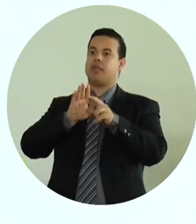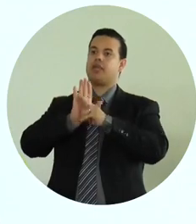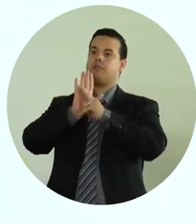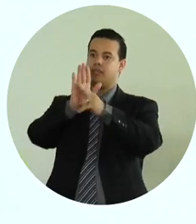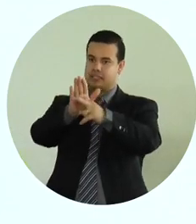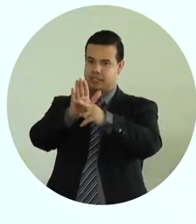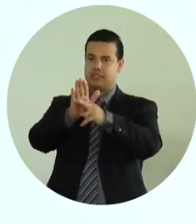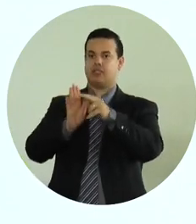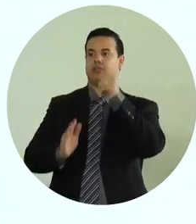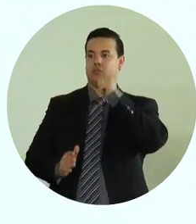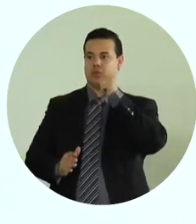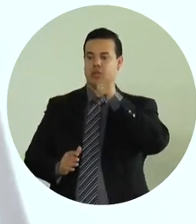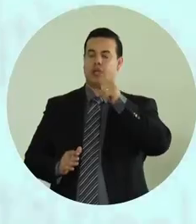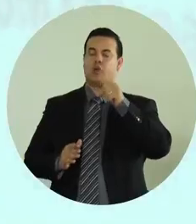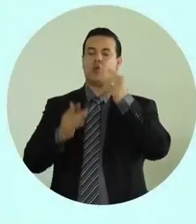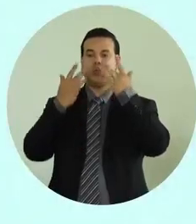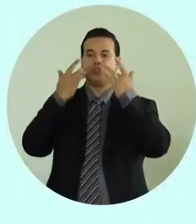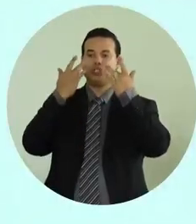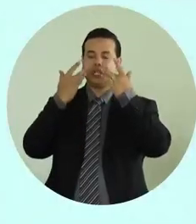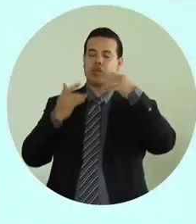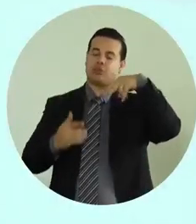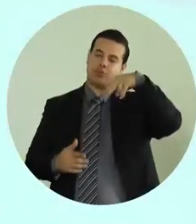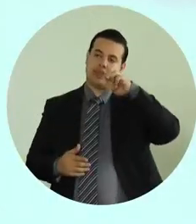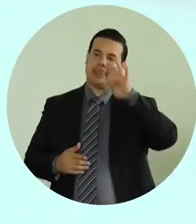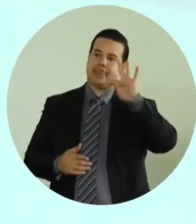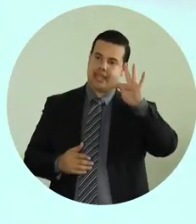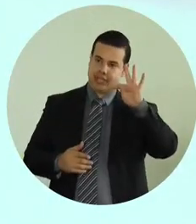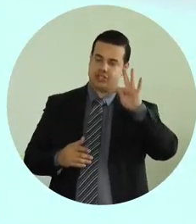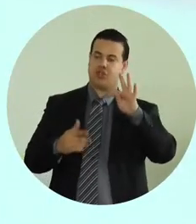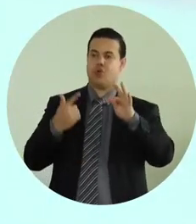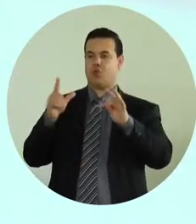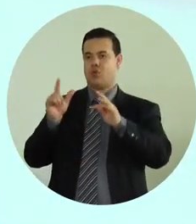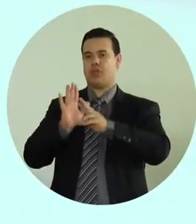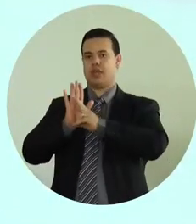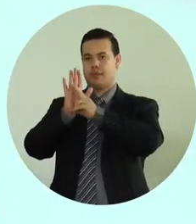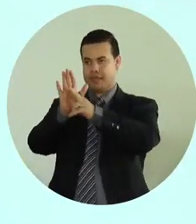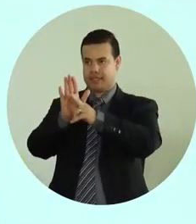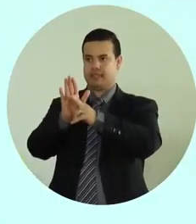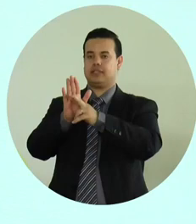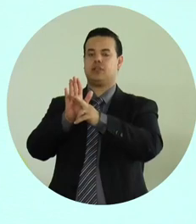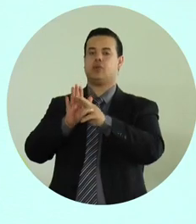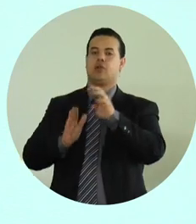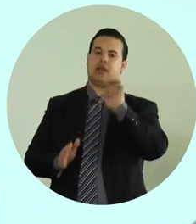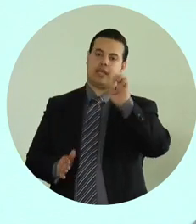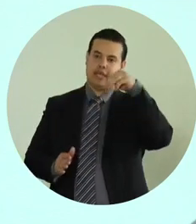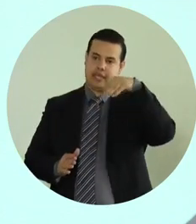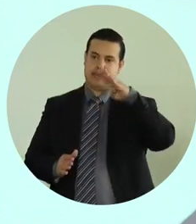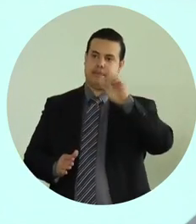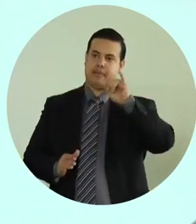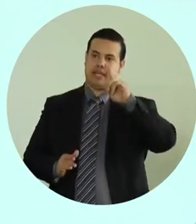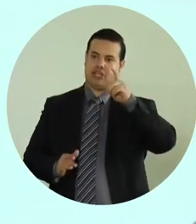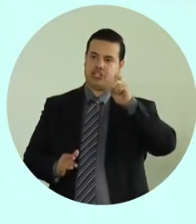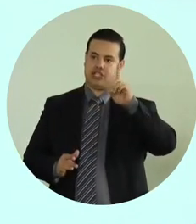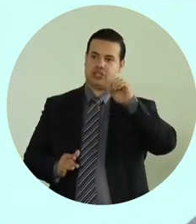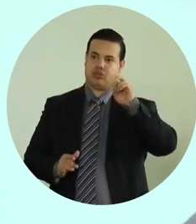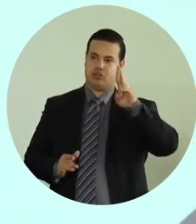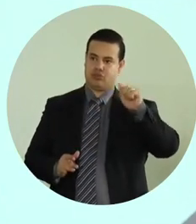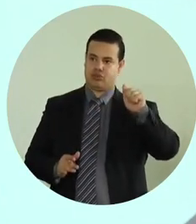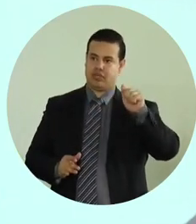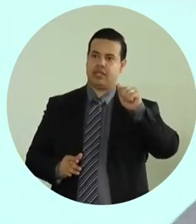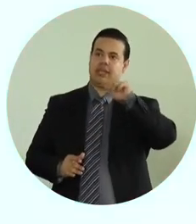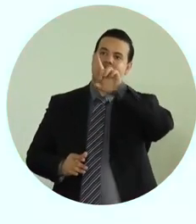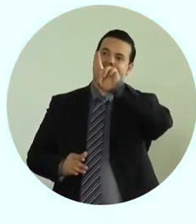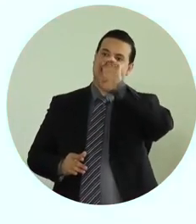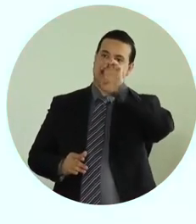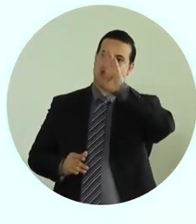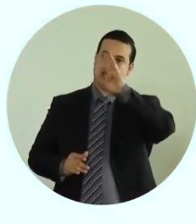Brian Teatro Net, Mariana Ferreira Cardoso Tielli, representando a embaixadora Débora Weiner Barimboim